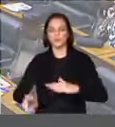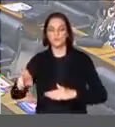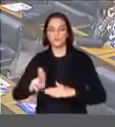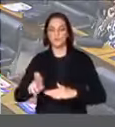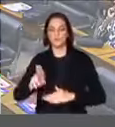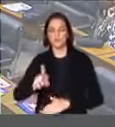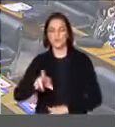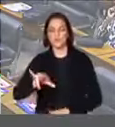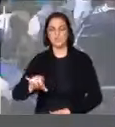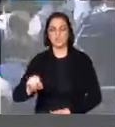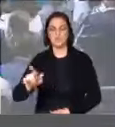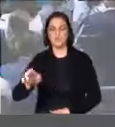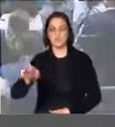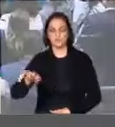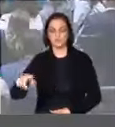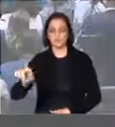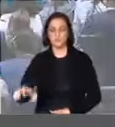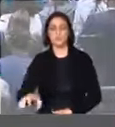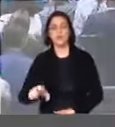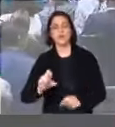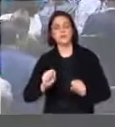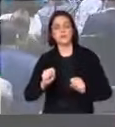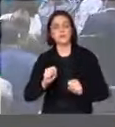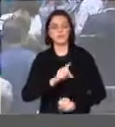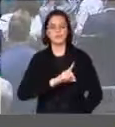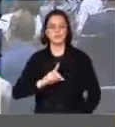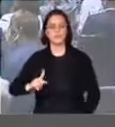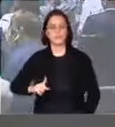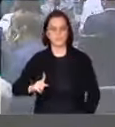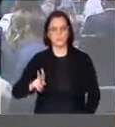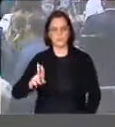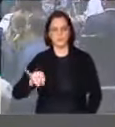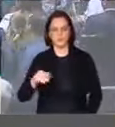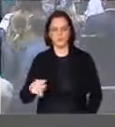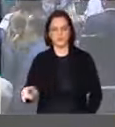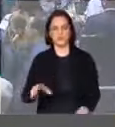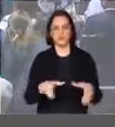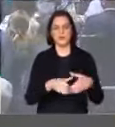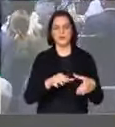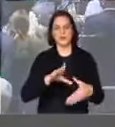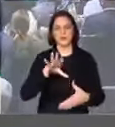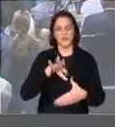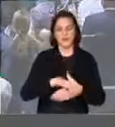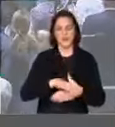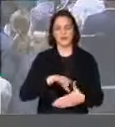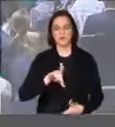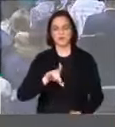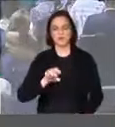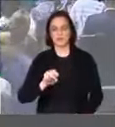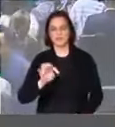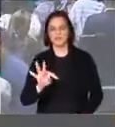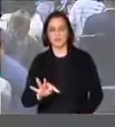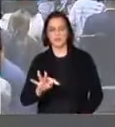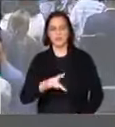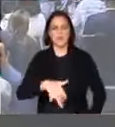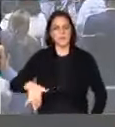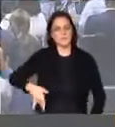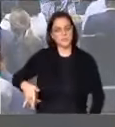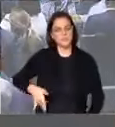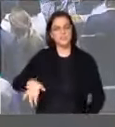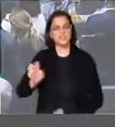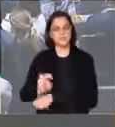Grande, Defensoria Pública da União, Departamento de ST, AIDS e Hepatites Virais do Ministério da